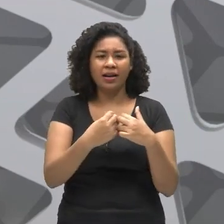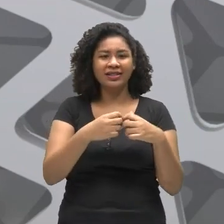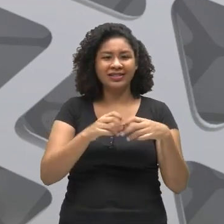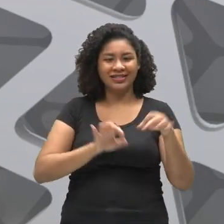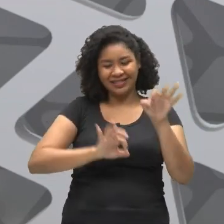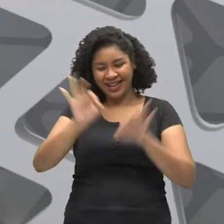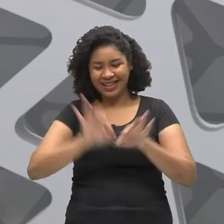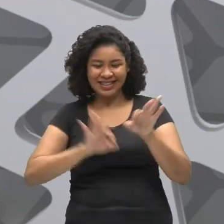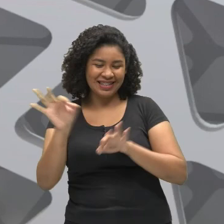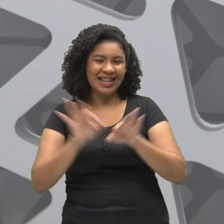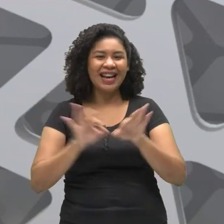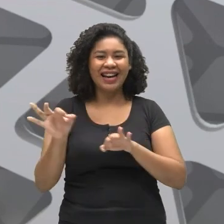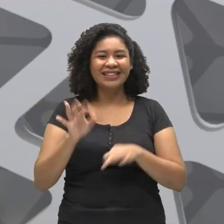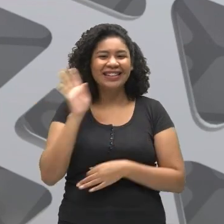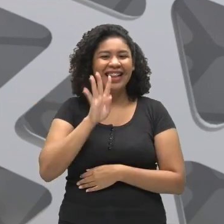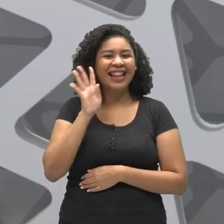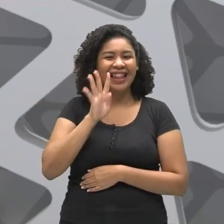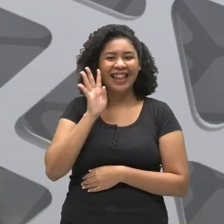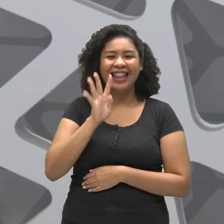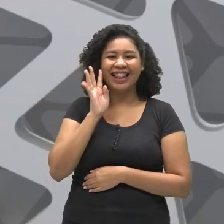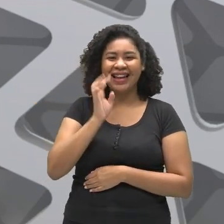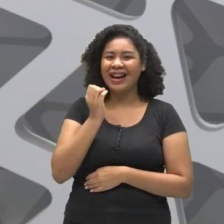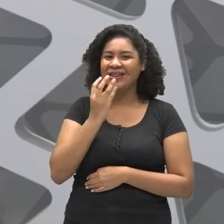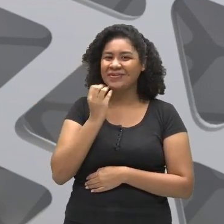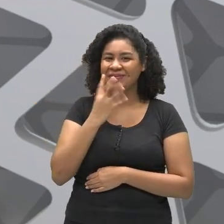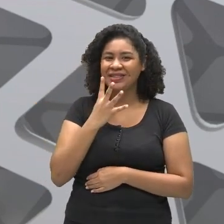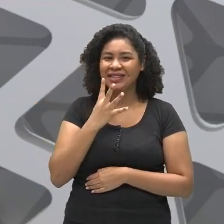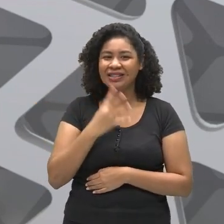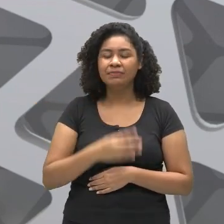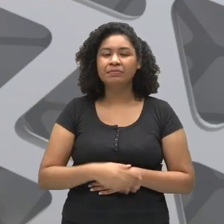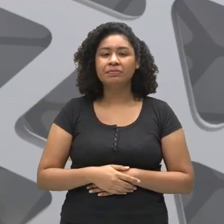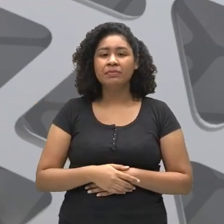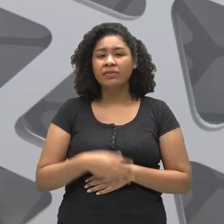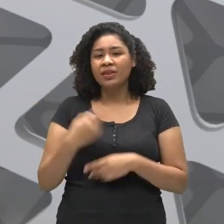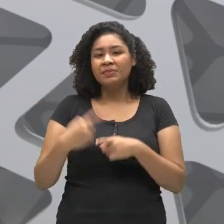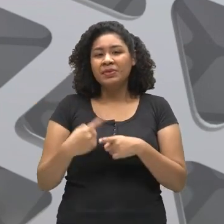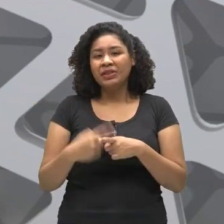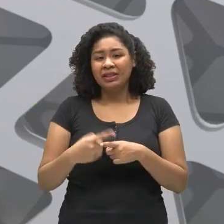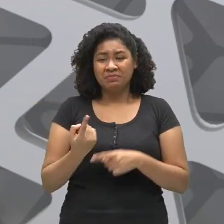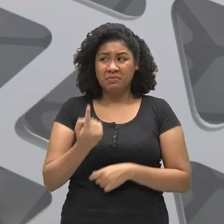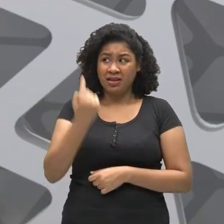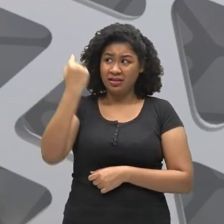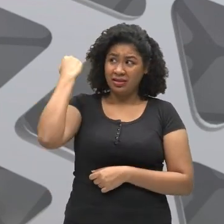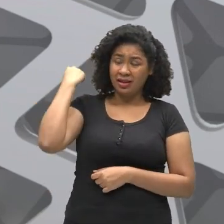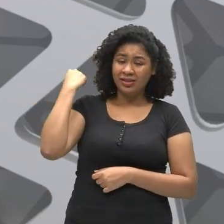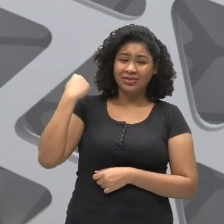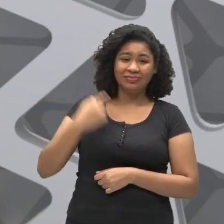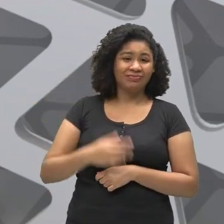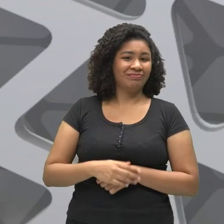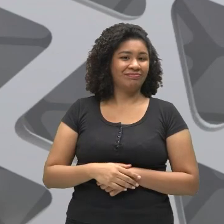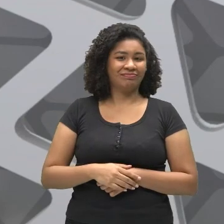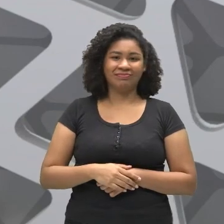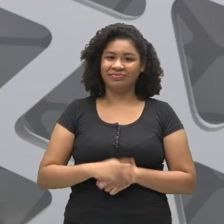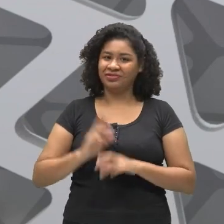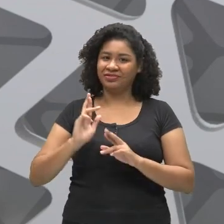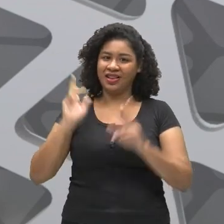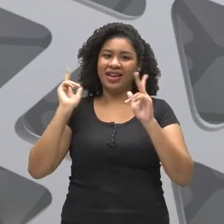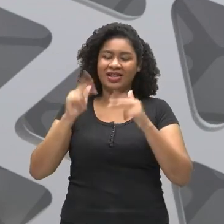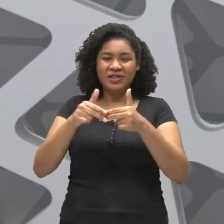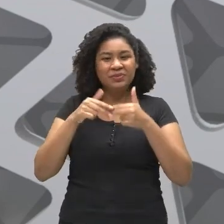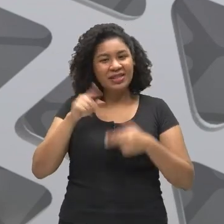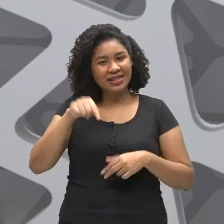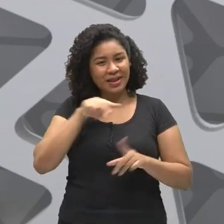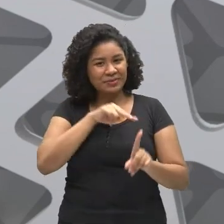sala, o nosso presencial vai arrumando da melhor forma possível. Porque nem sempre foi assim. E aí nós temos essa ideia. Então,